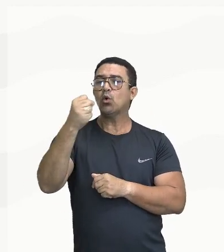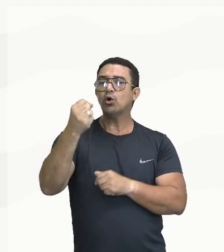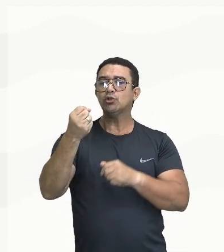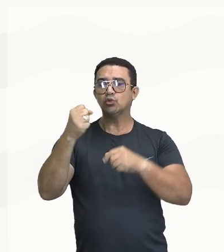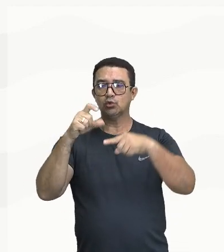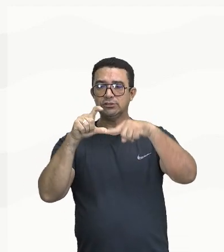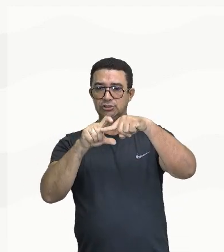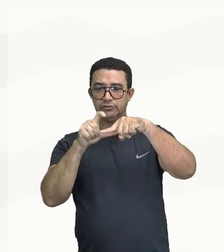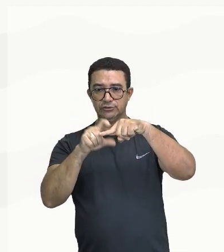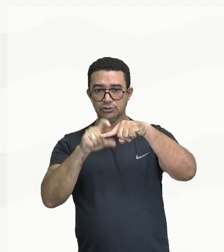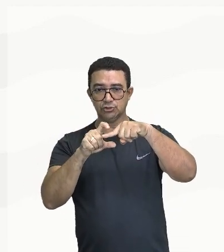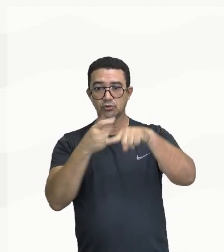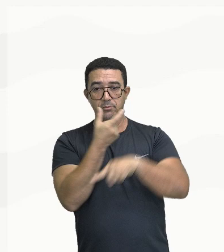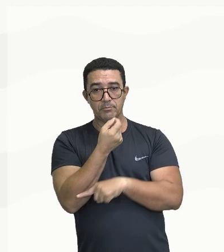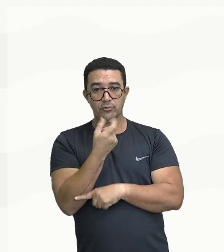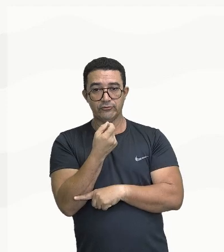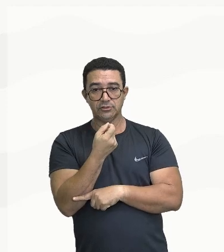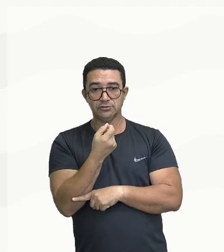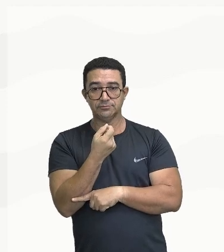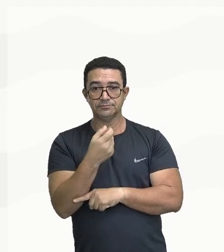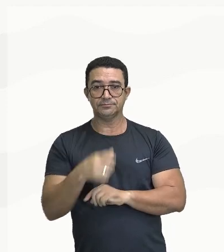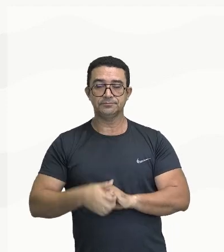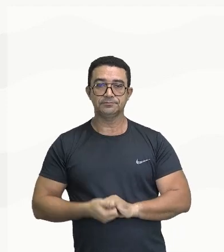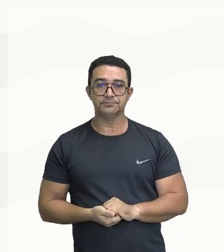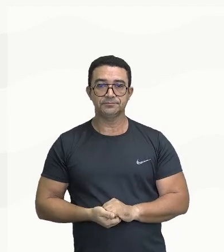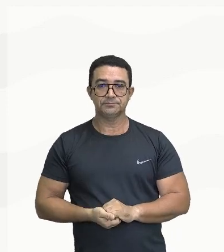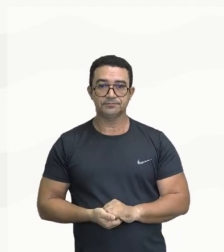8 sobre 20.